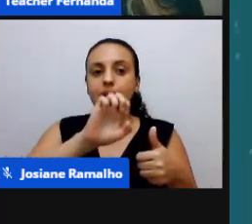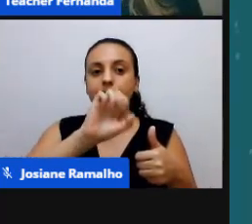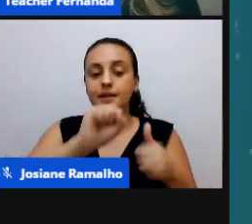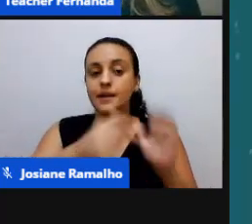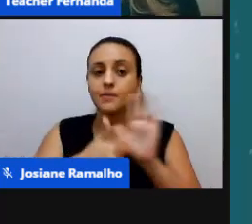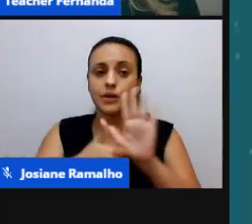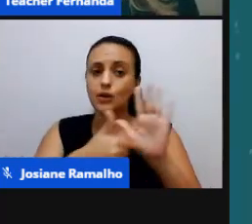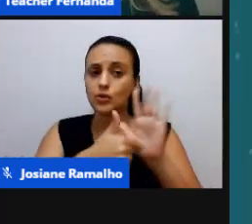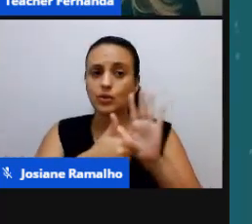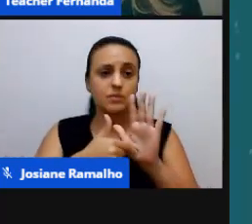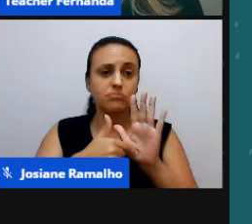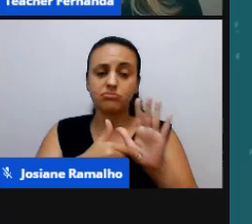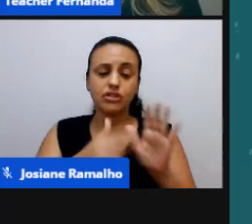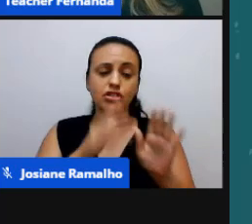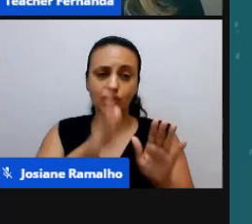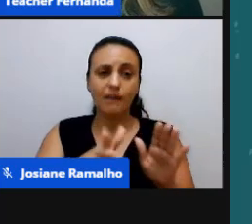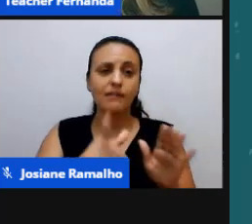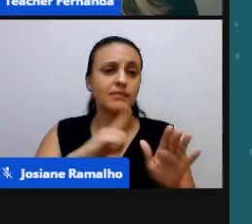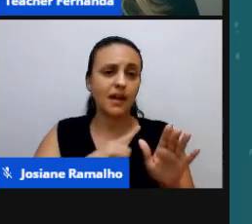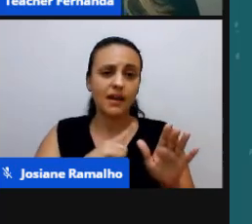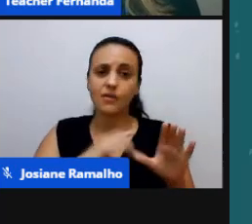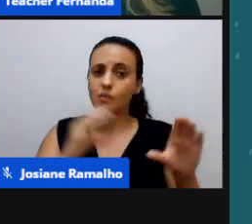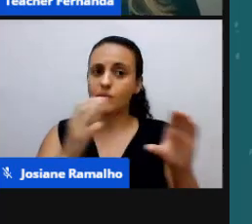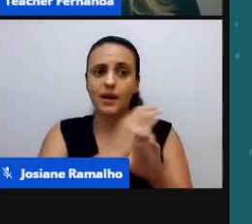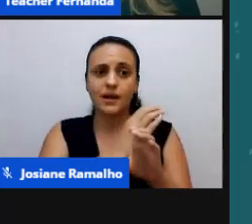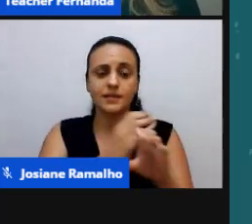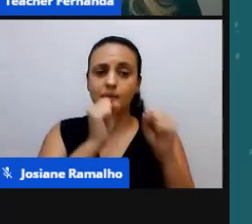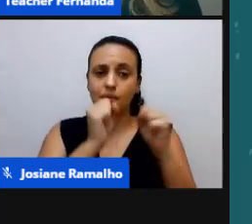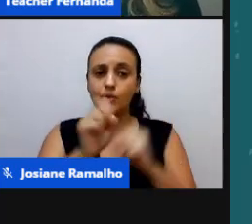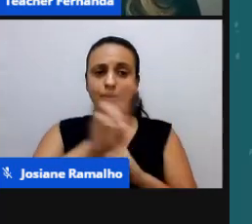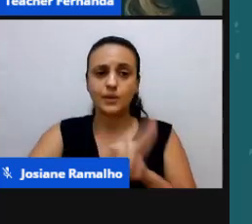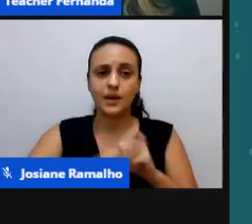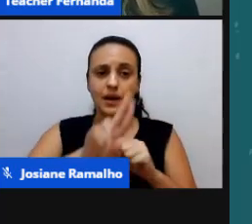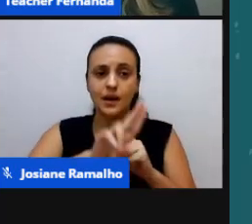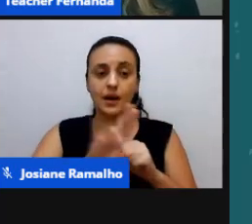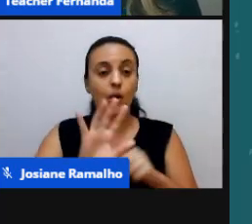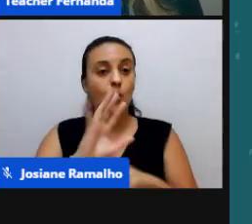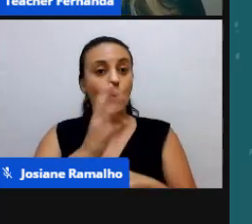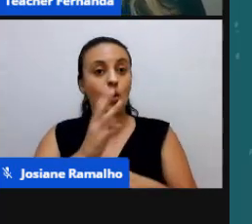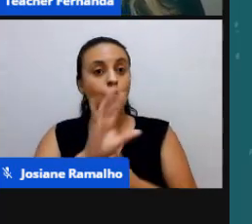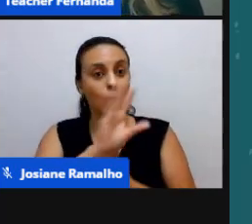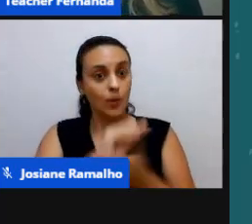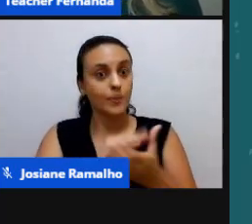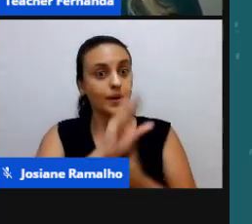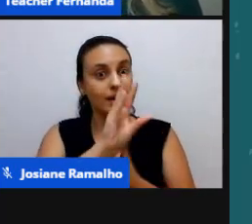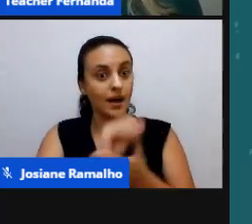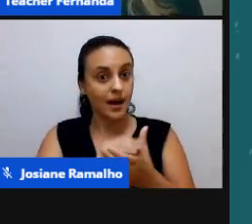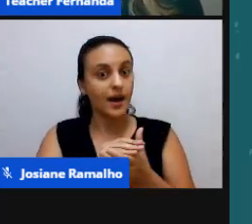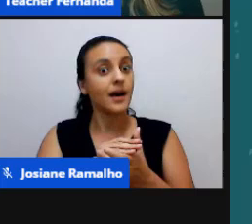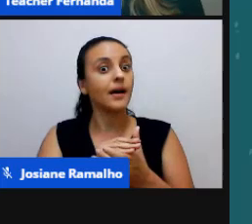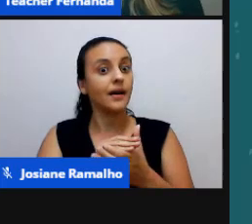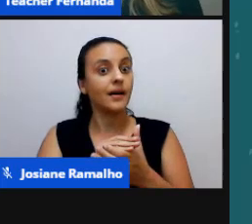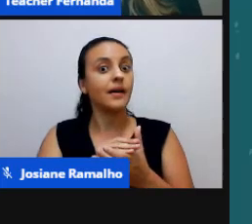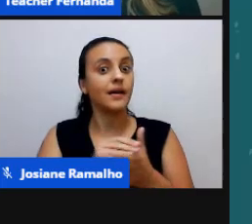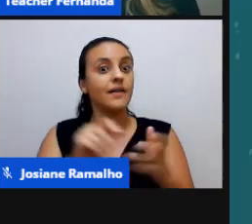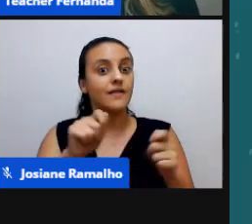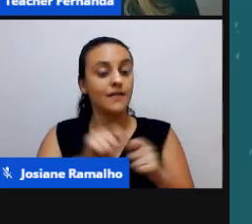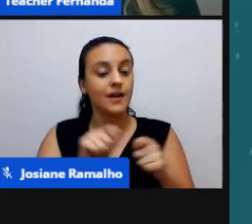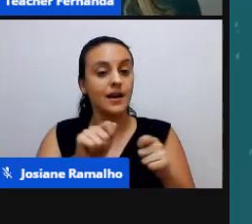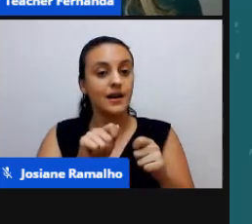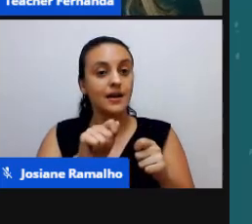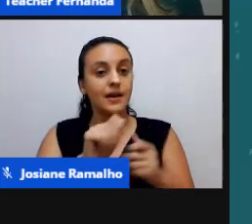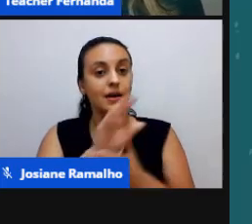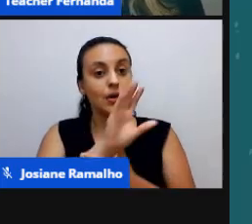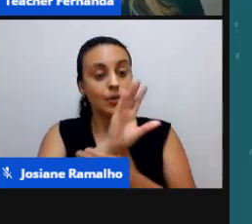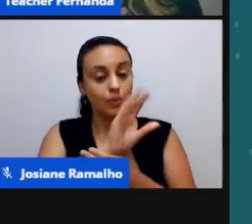uso. Então, quando você for copiar esses templates, faça como um artista, né? Existe um livro que fala copie como